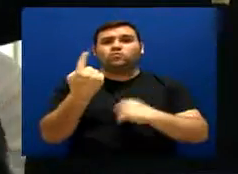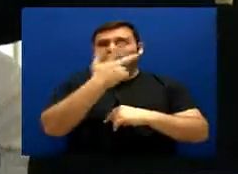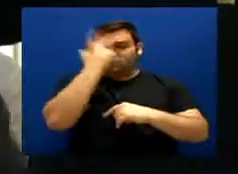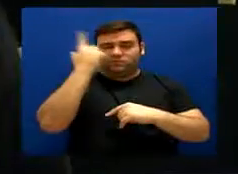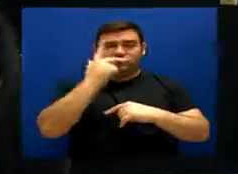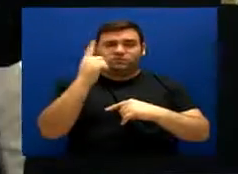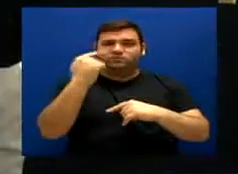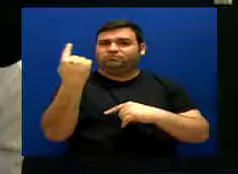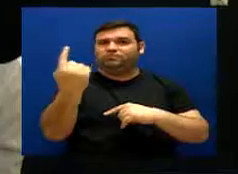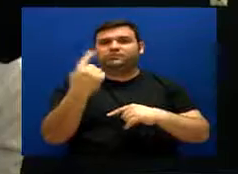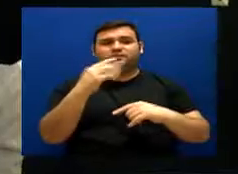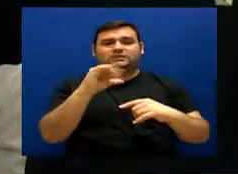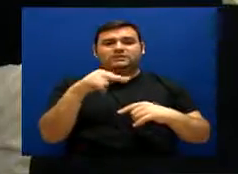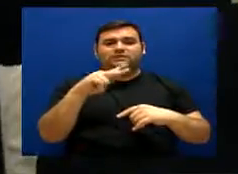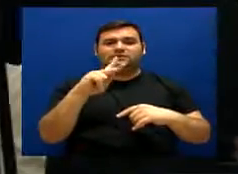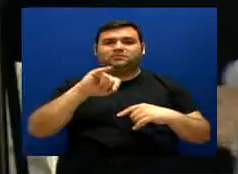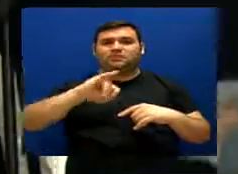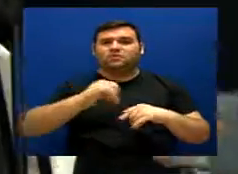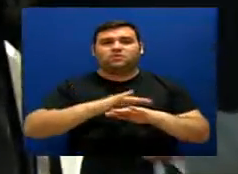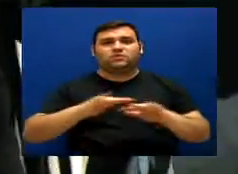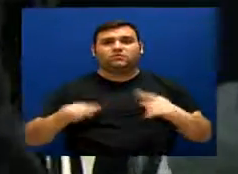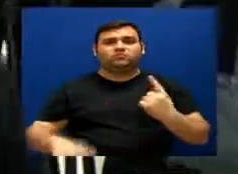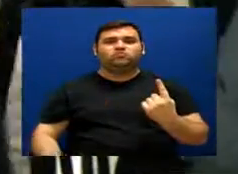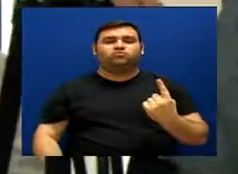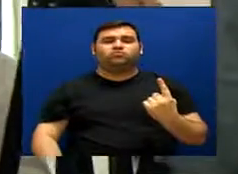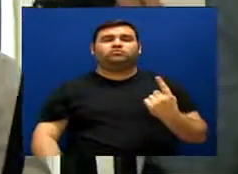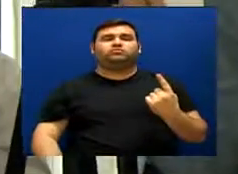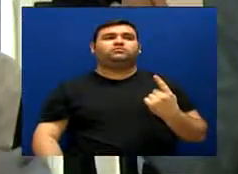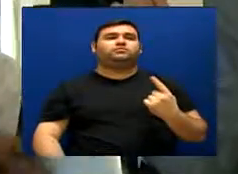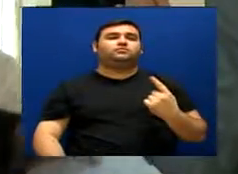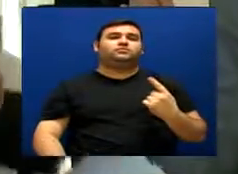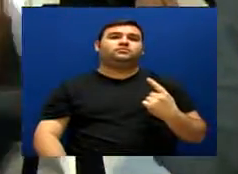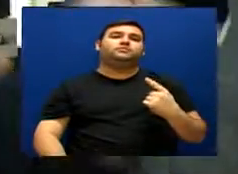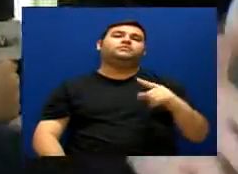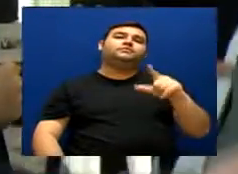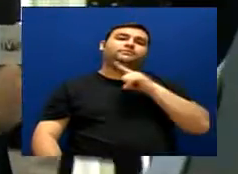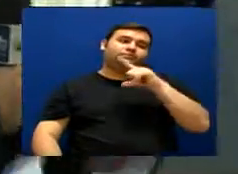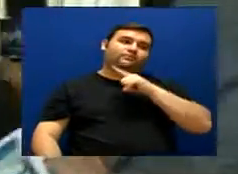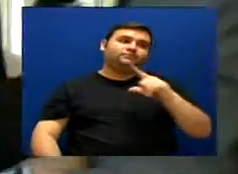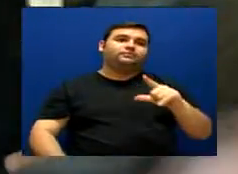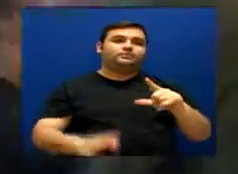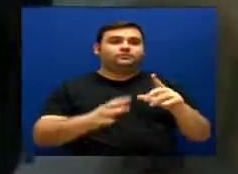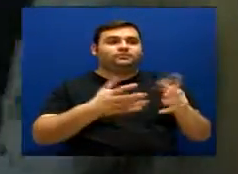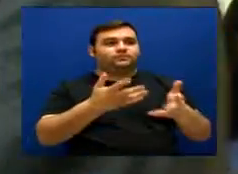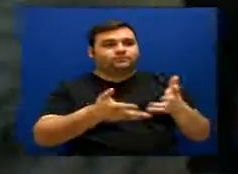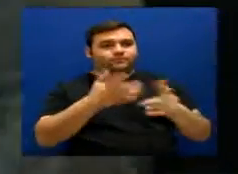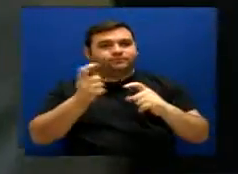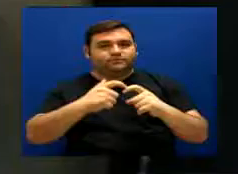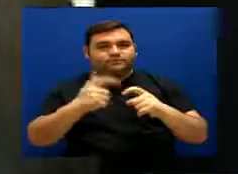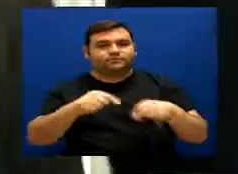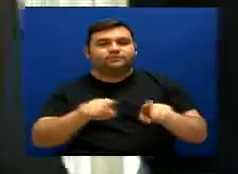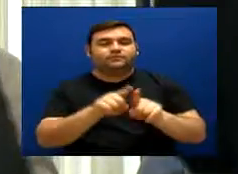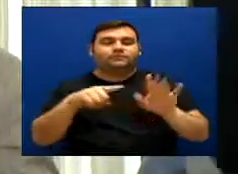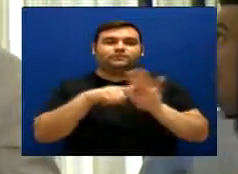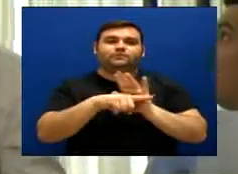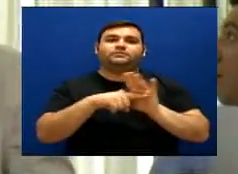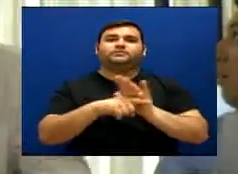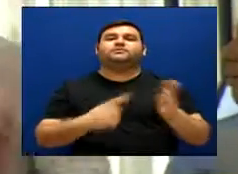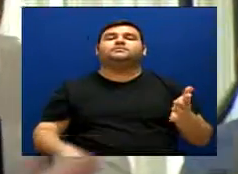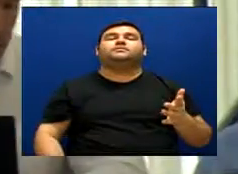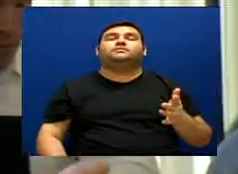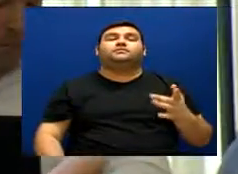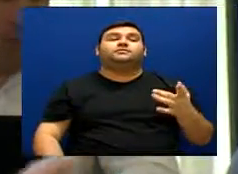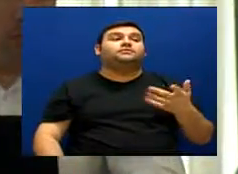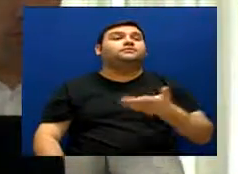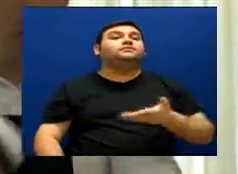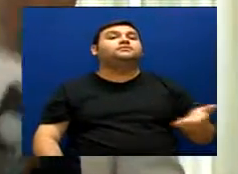pessoa jurídica só, um CNPJ só, contudo, tem a parte de atendimento médico e a parte de exames.